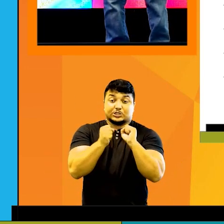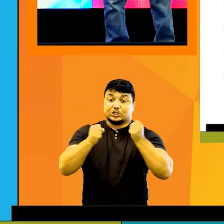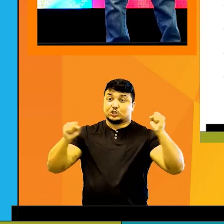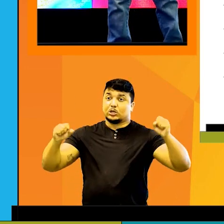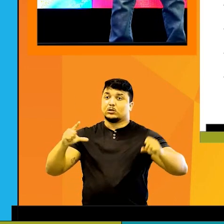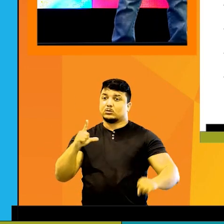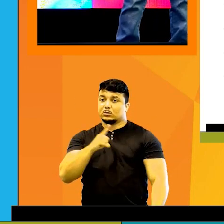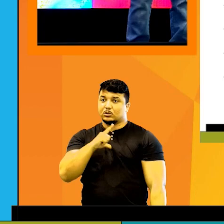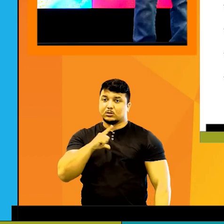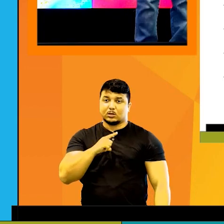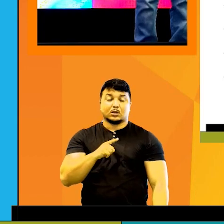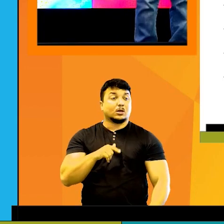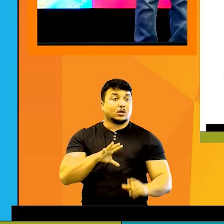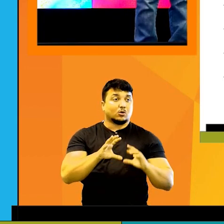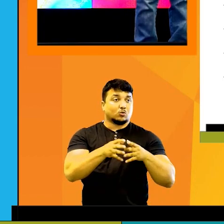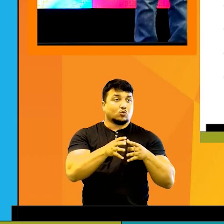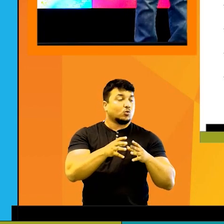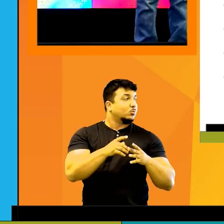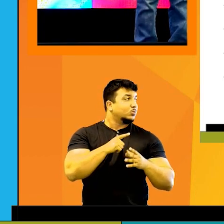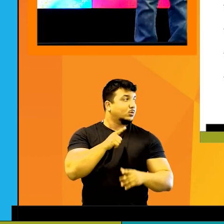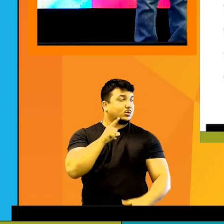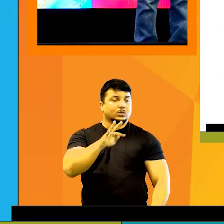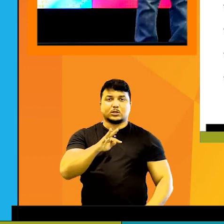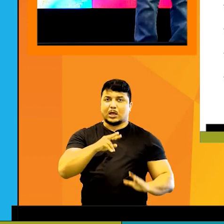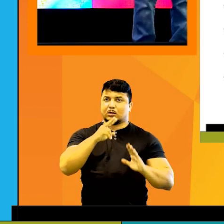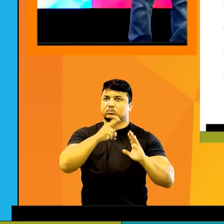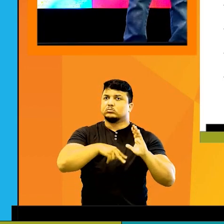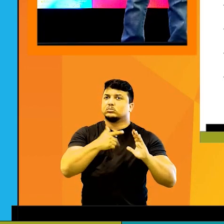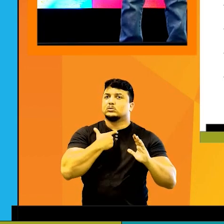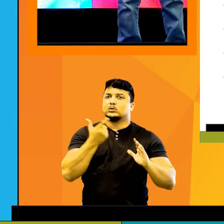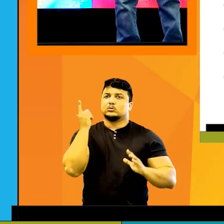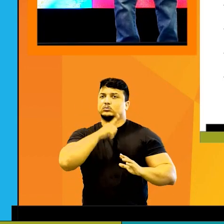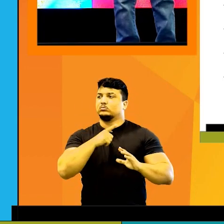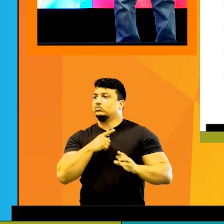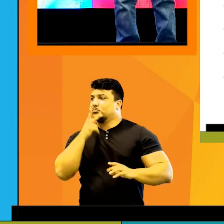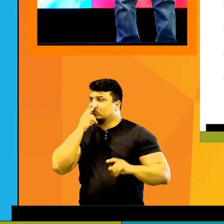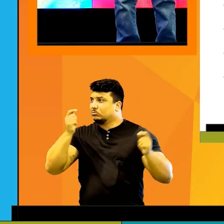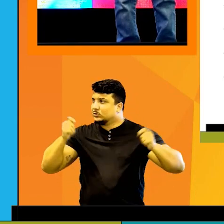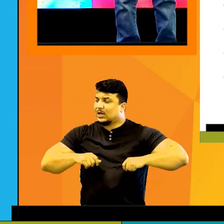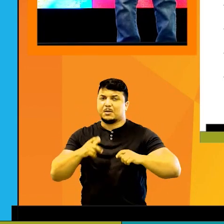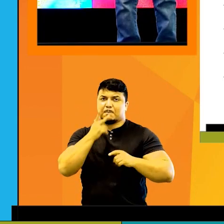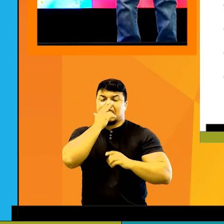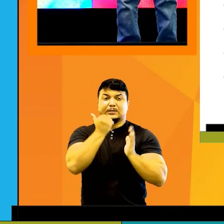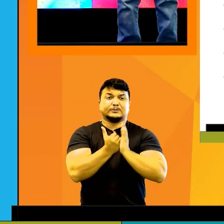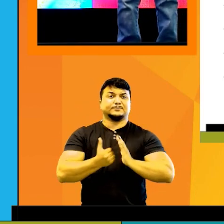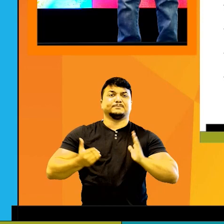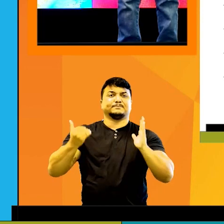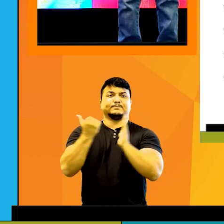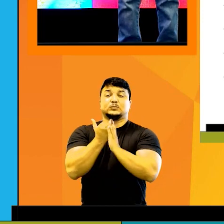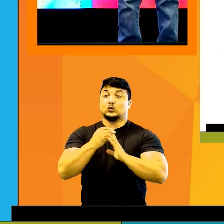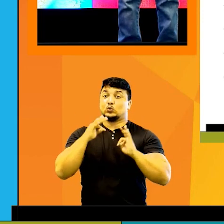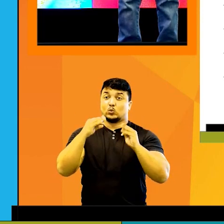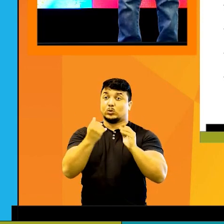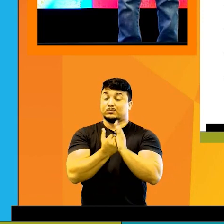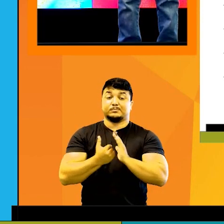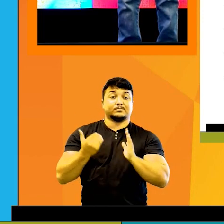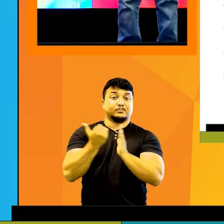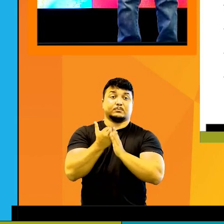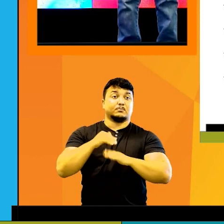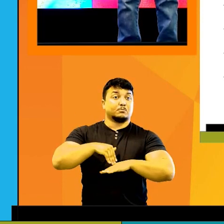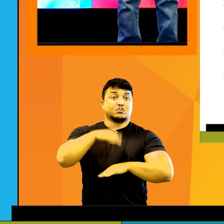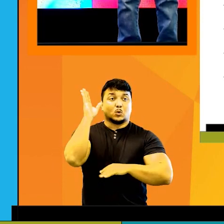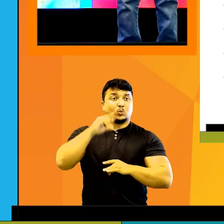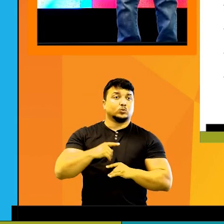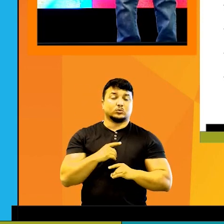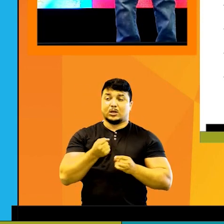O romantismo é uma escola literária, um estilo de época, que demonstrou essa tendência à extravagância. Tudo no romantismo é extravagante,